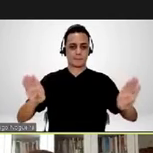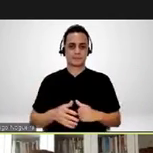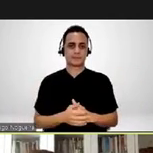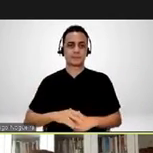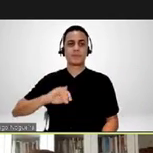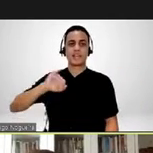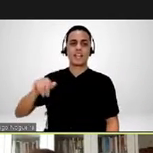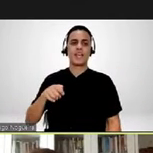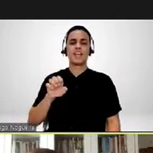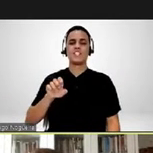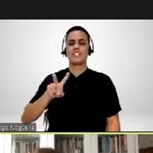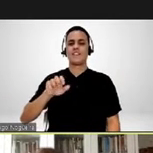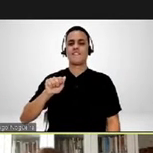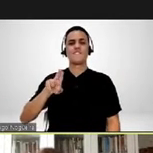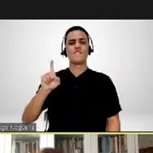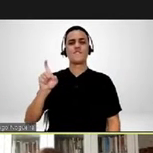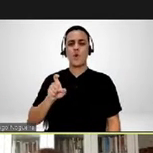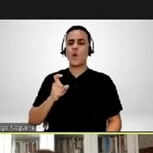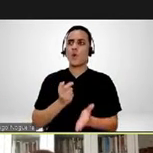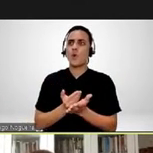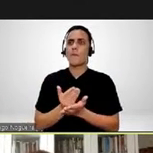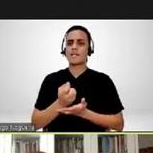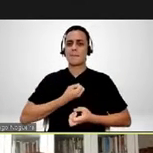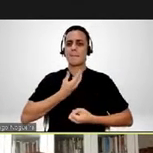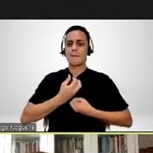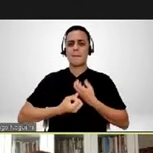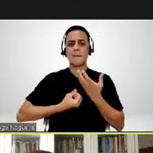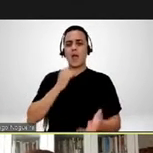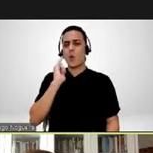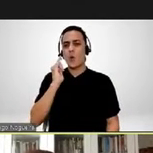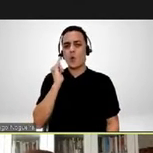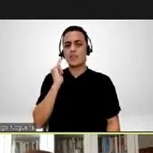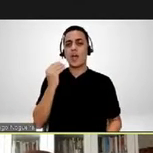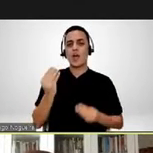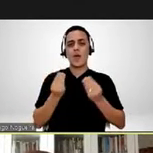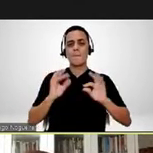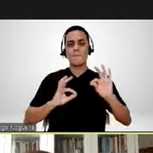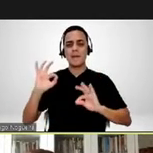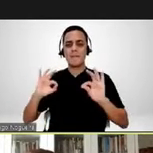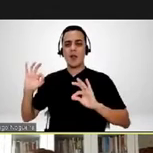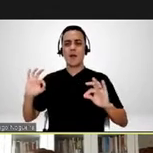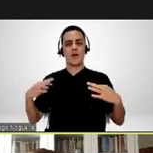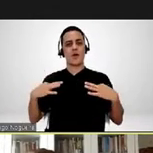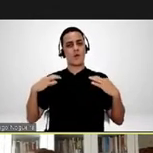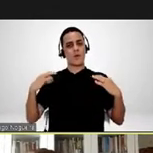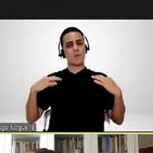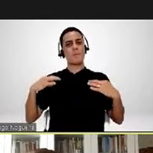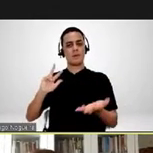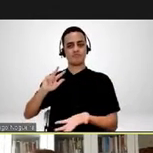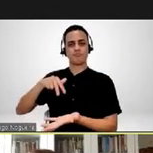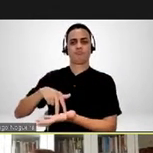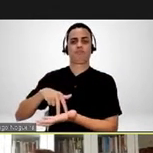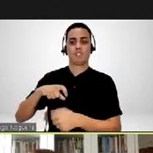com um detalhamento muito pessoal de como ele preparou a sua vestimenta para estar presente naquele